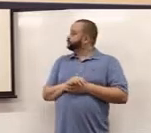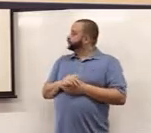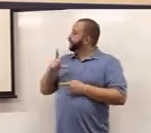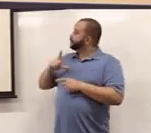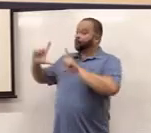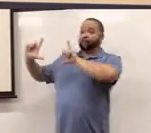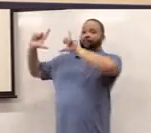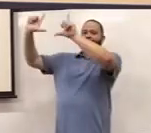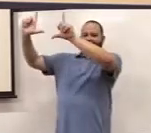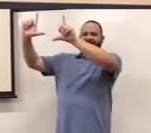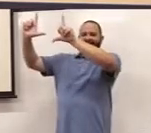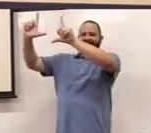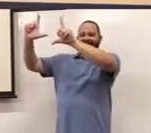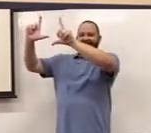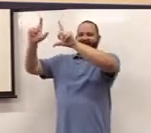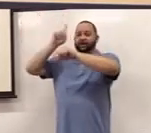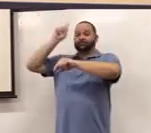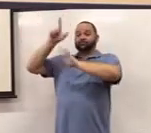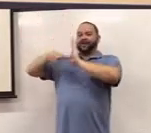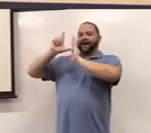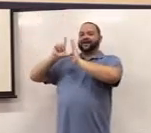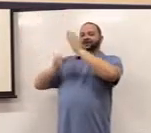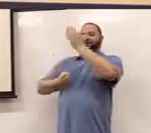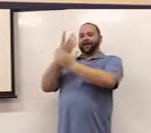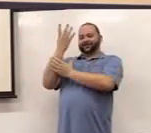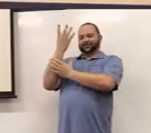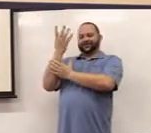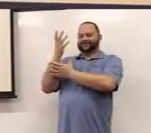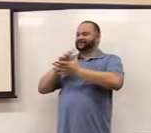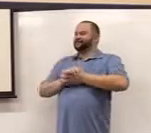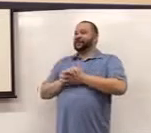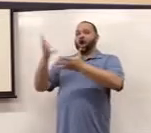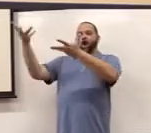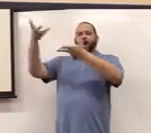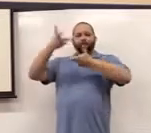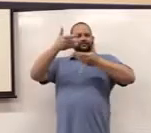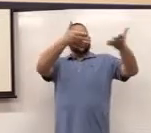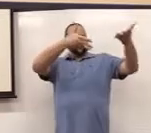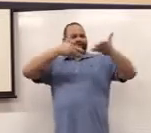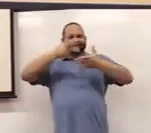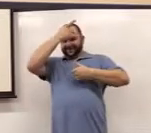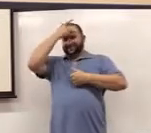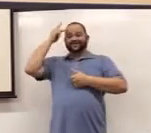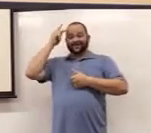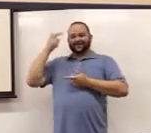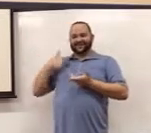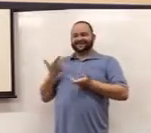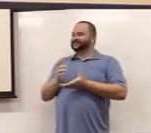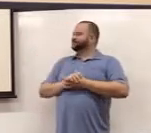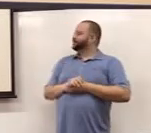Nona Sinfonia. No dia anterior, dá para a estreia da Nona Sinfonia, fazendo, convidando as pessoas, anunciando que vai